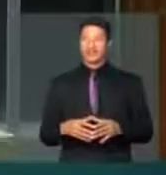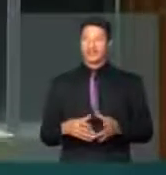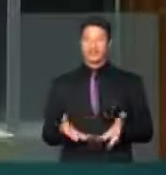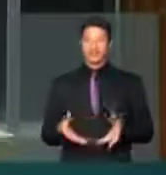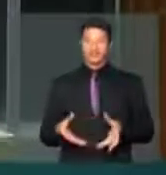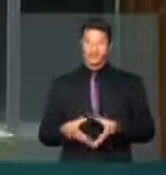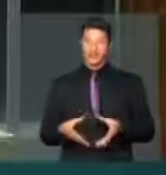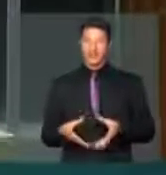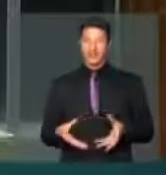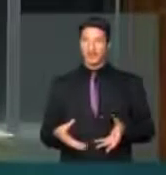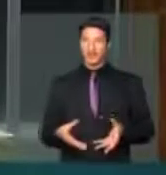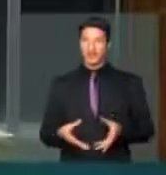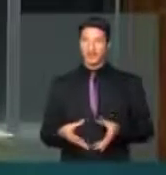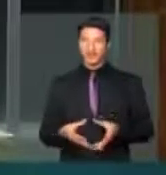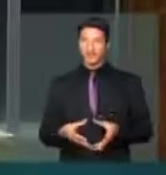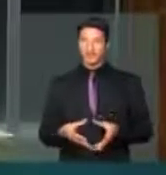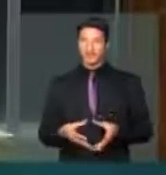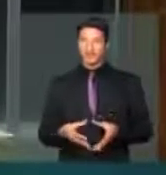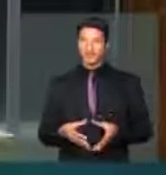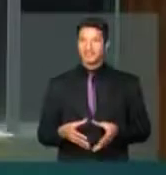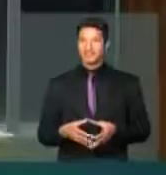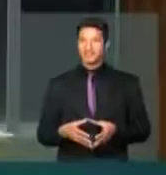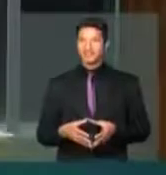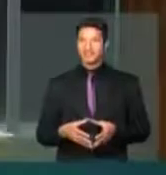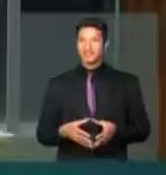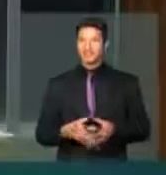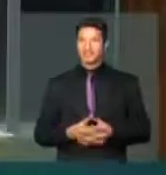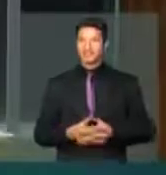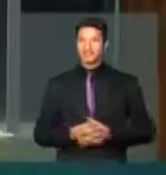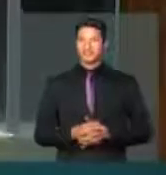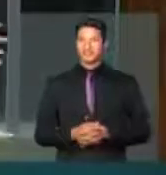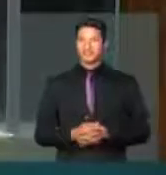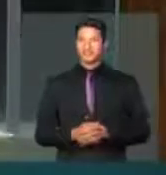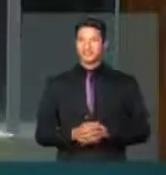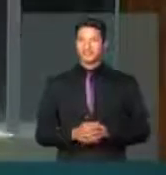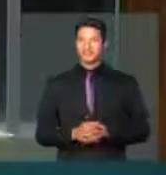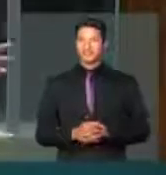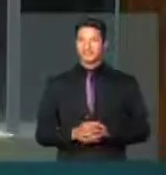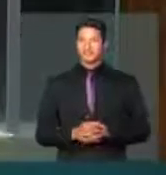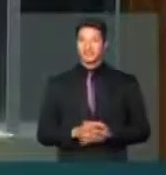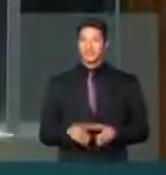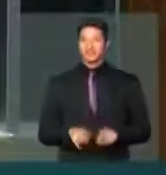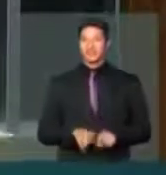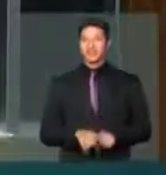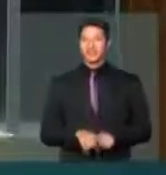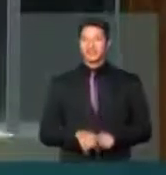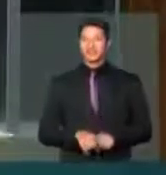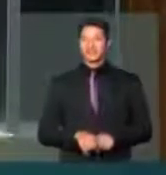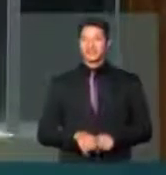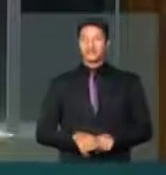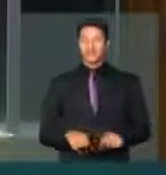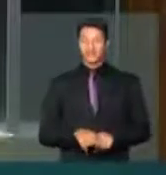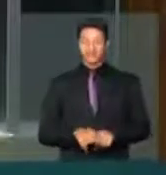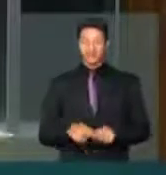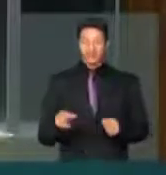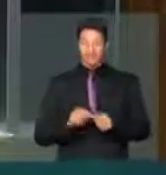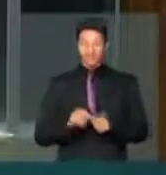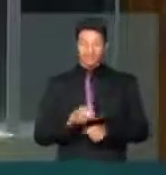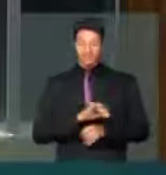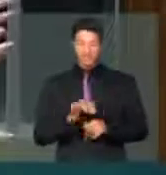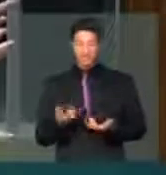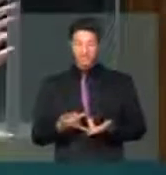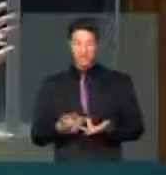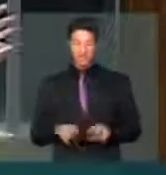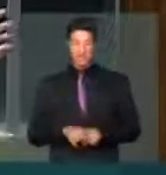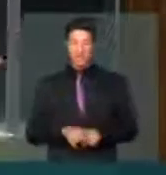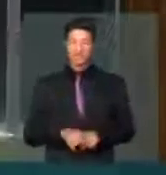Magalhães. Durante a Assembleia, que ocorreu no prédio próprio, na sede do Parlatino,